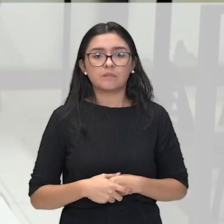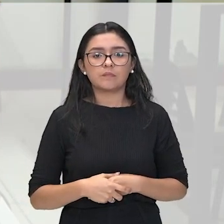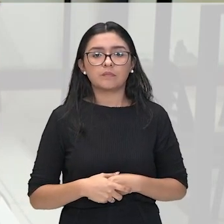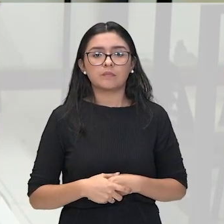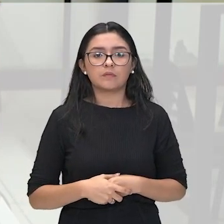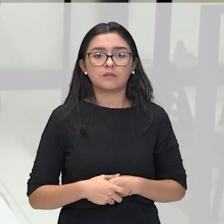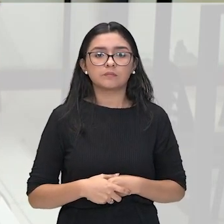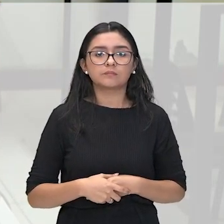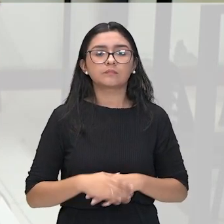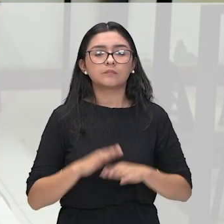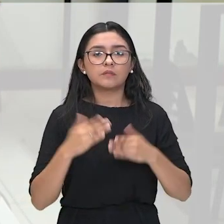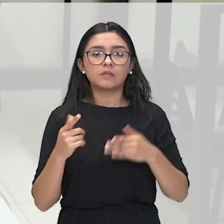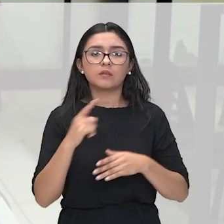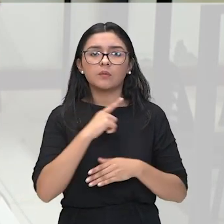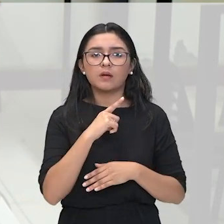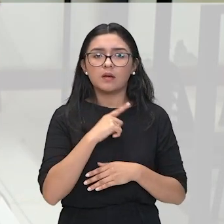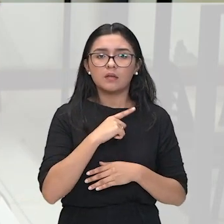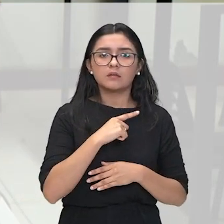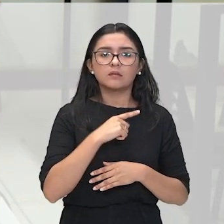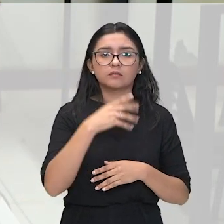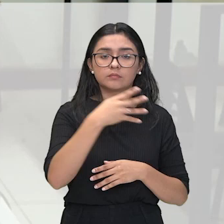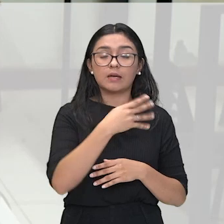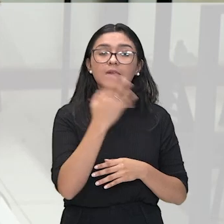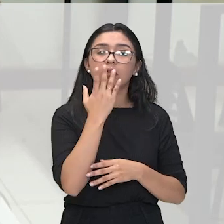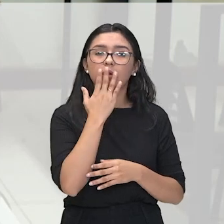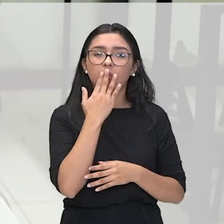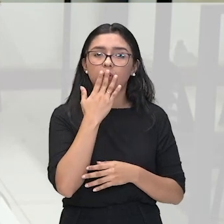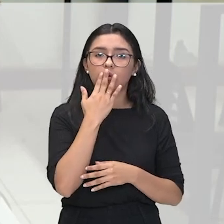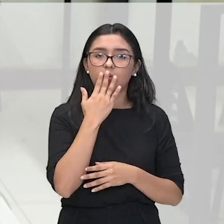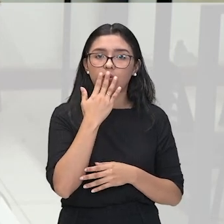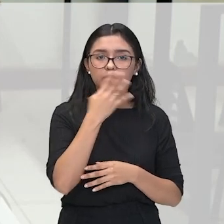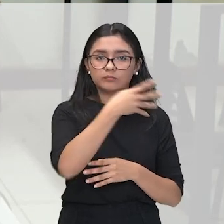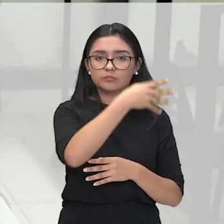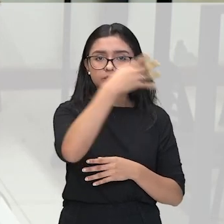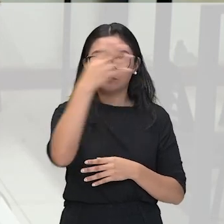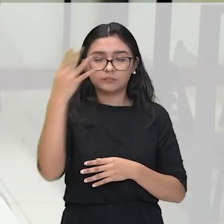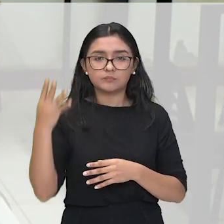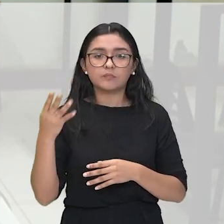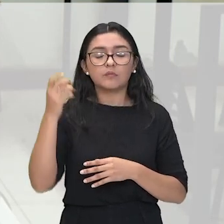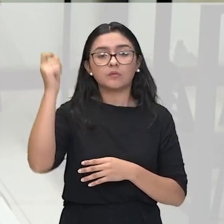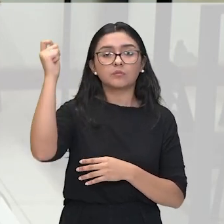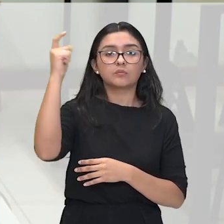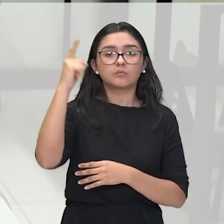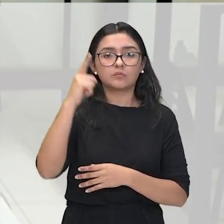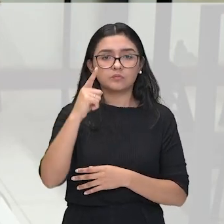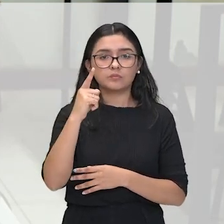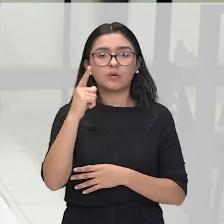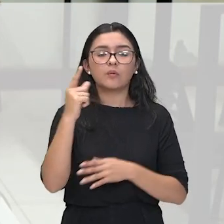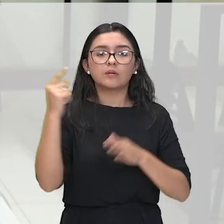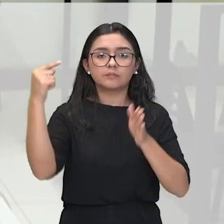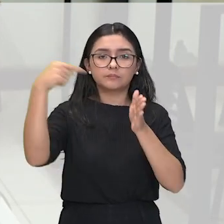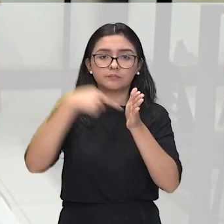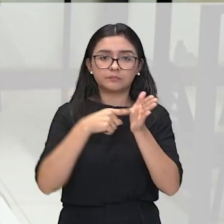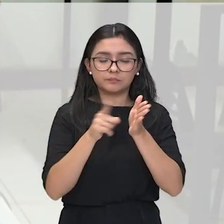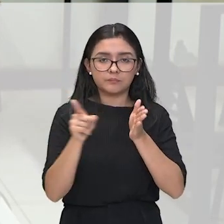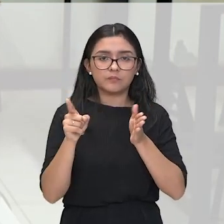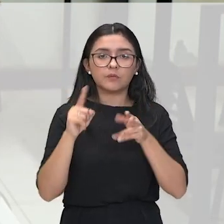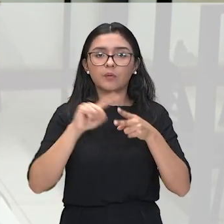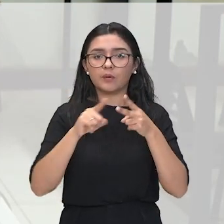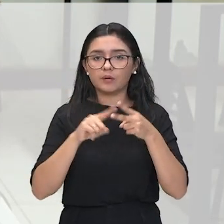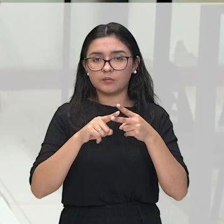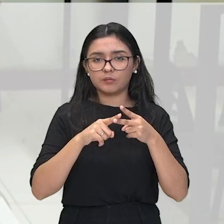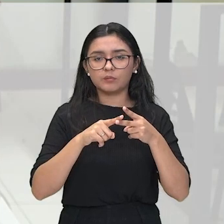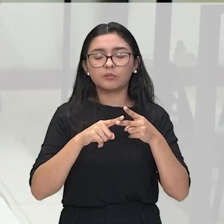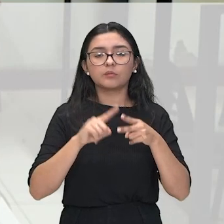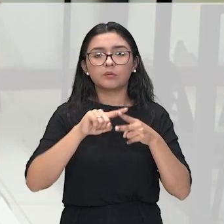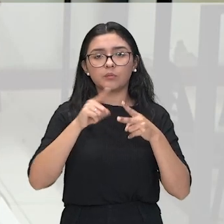cada feixe de luz, cada cor da luz do sol, vai ser desviado em um ângulo diferente, como nós